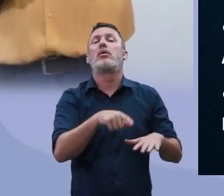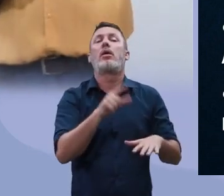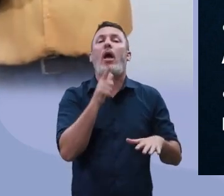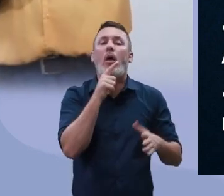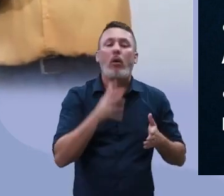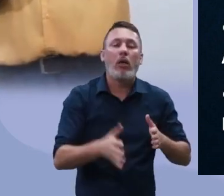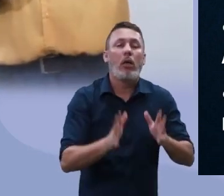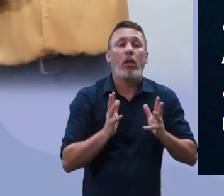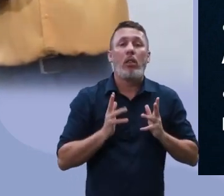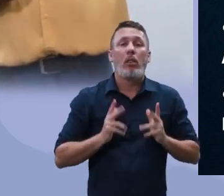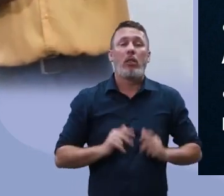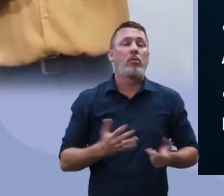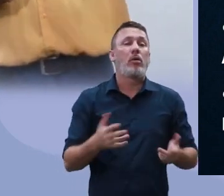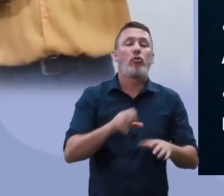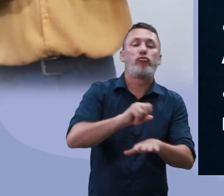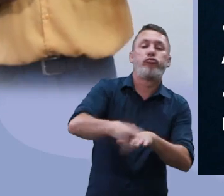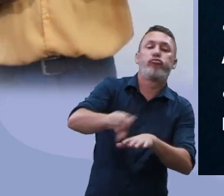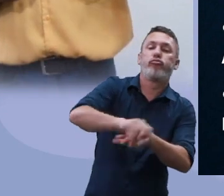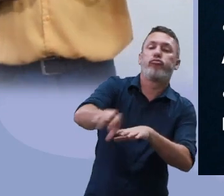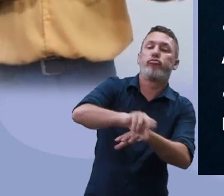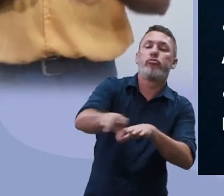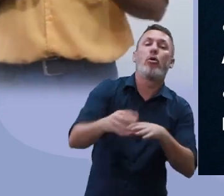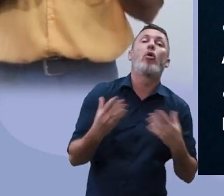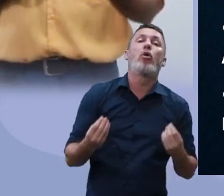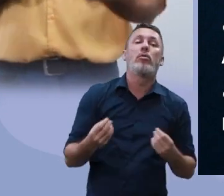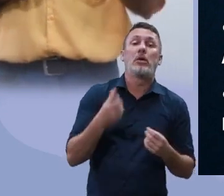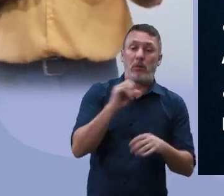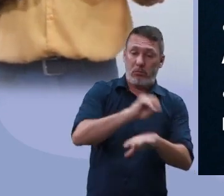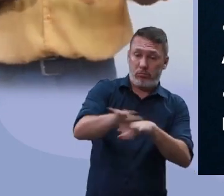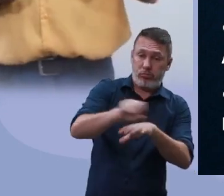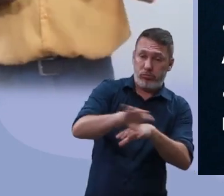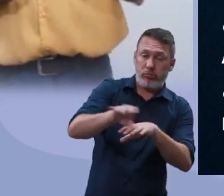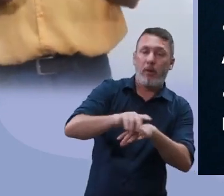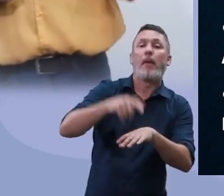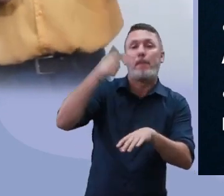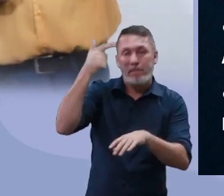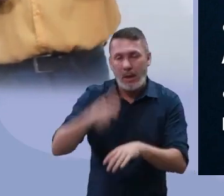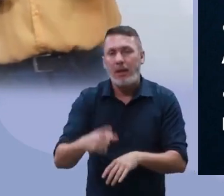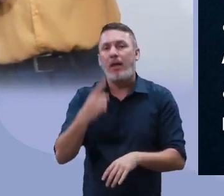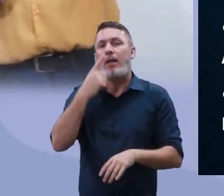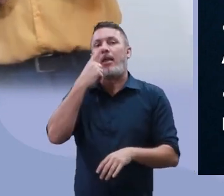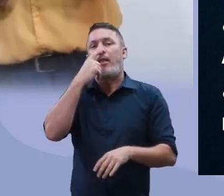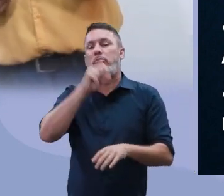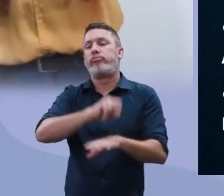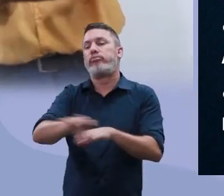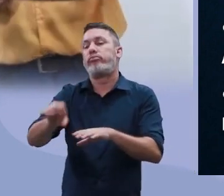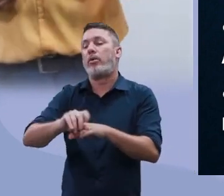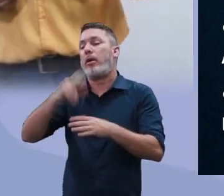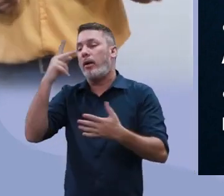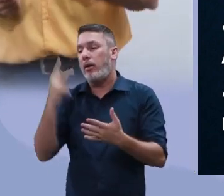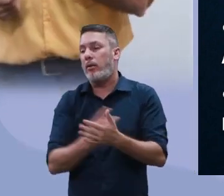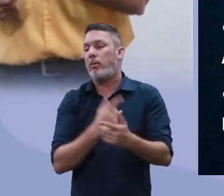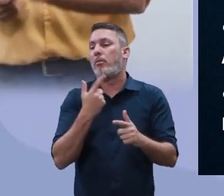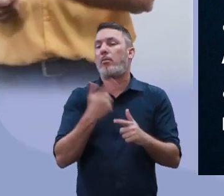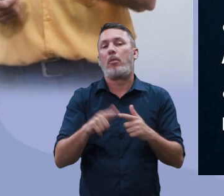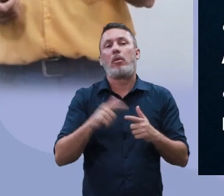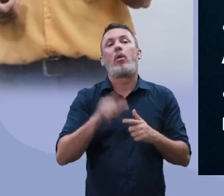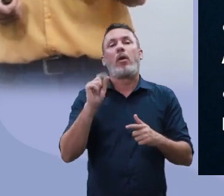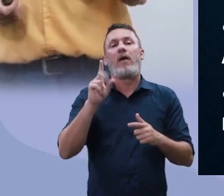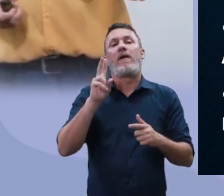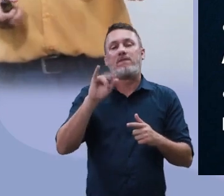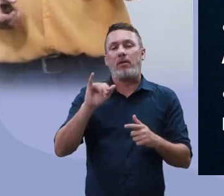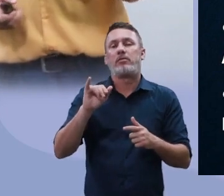que você reduza, né, a calha de escoamento e automaticamente esse lixo vai produzir um outro problema, que é a